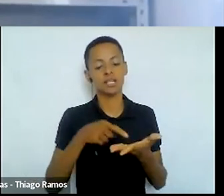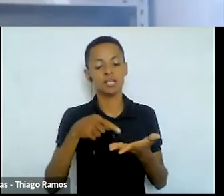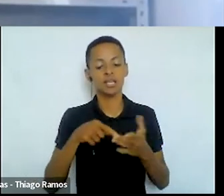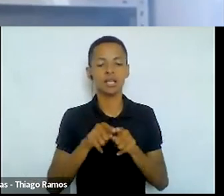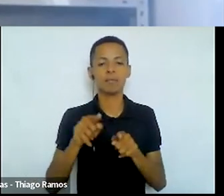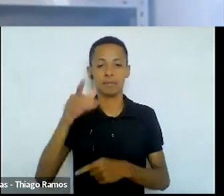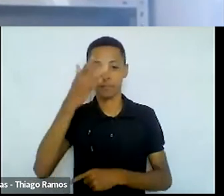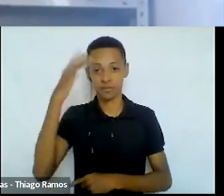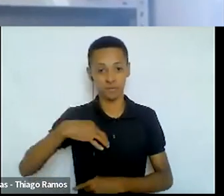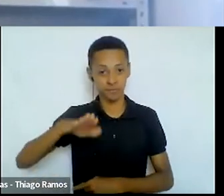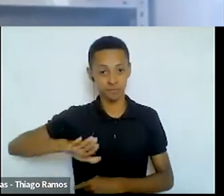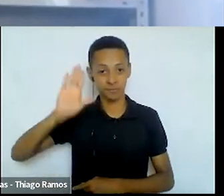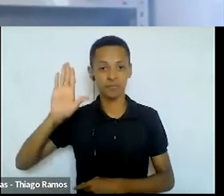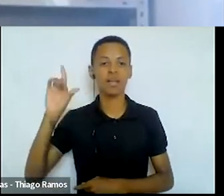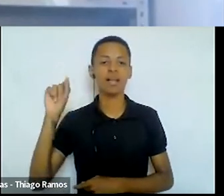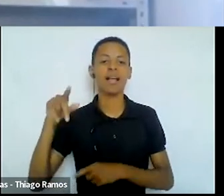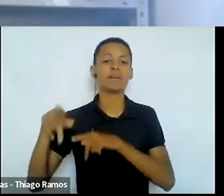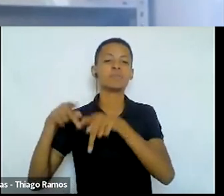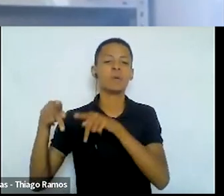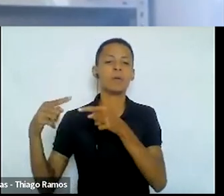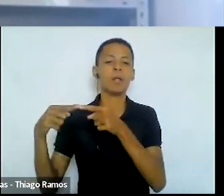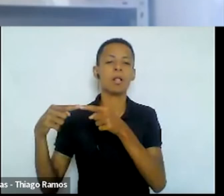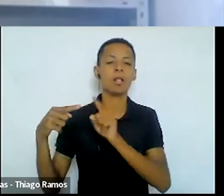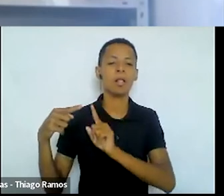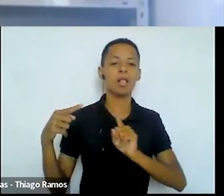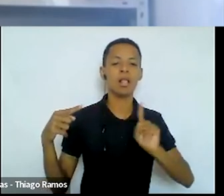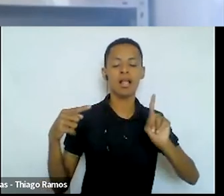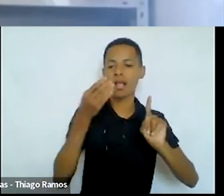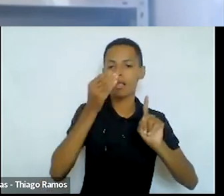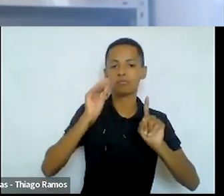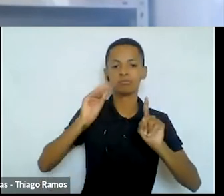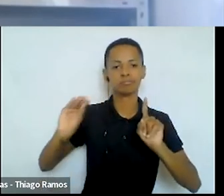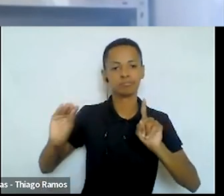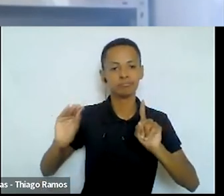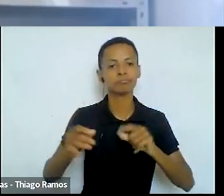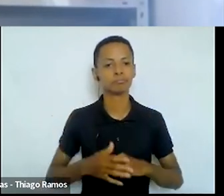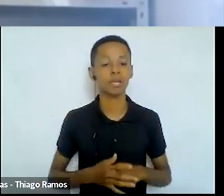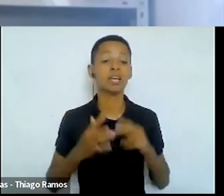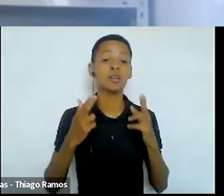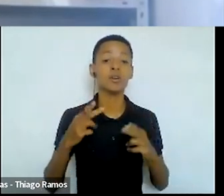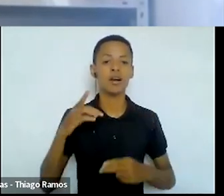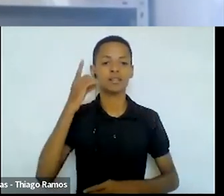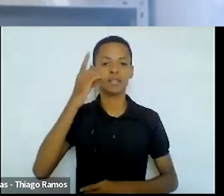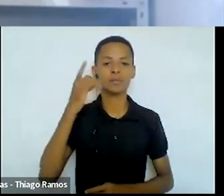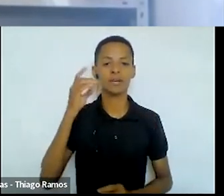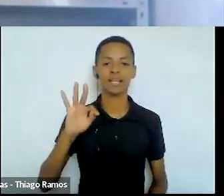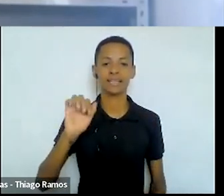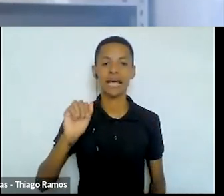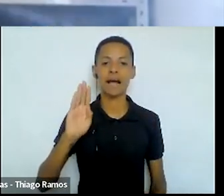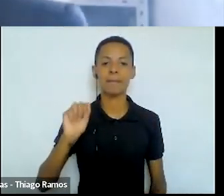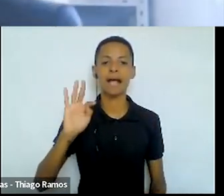candidatos que saíram do povo a trair sua classe. Vejamos, por exemplo, o discurso da deputada Tabata Amaral, que